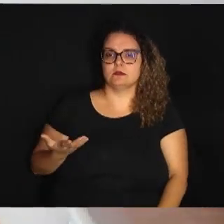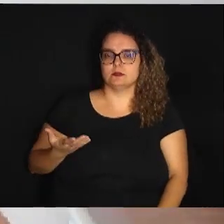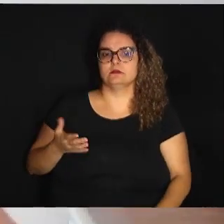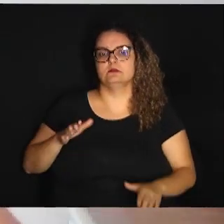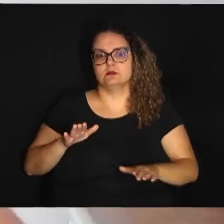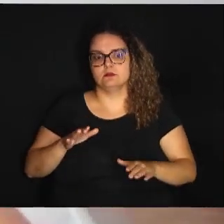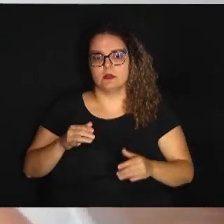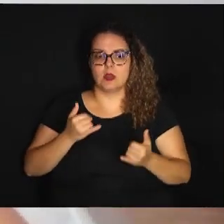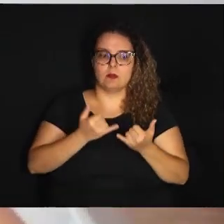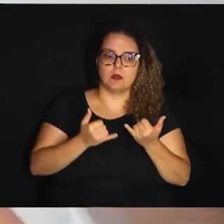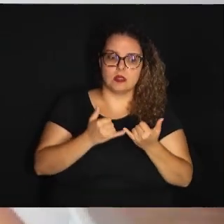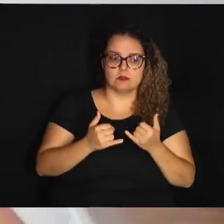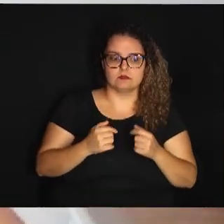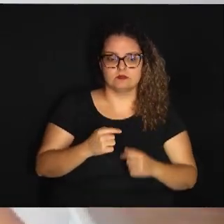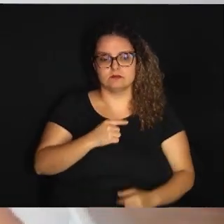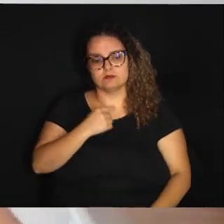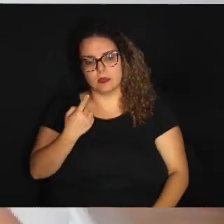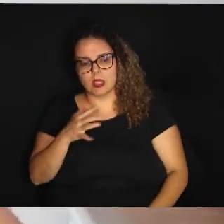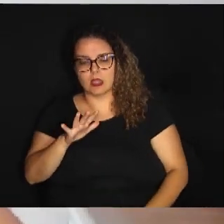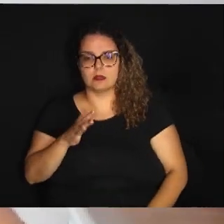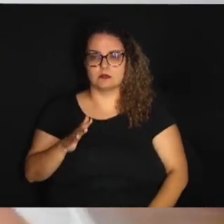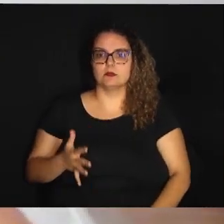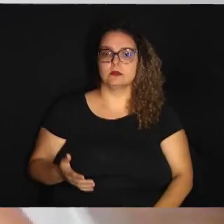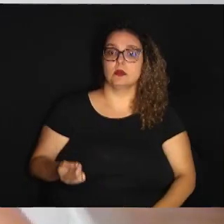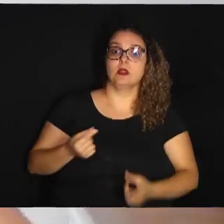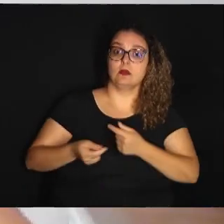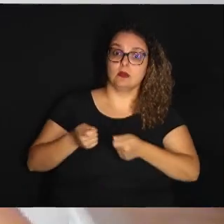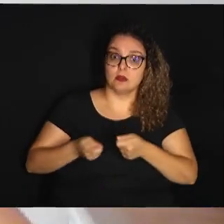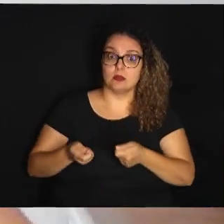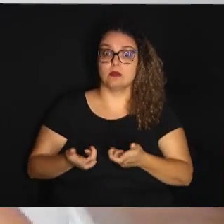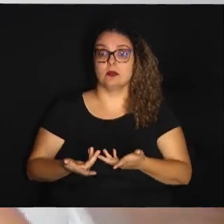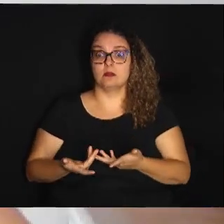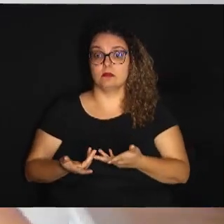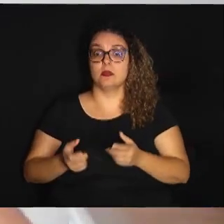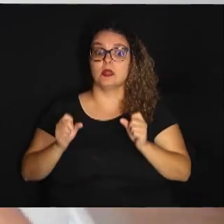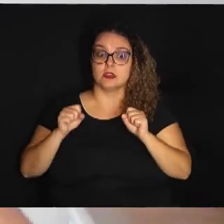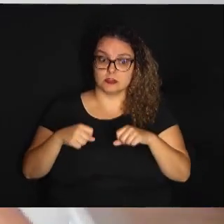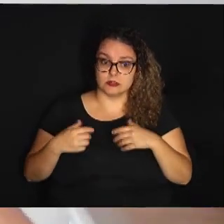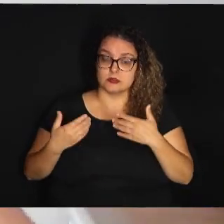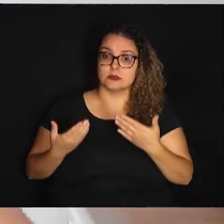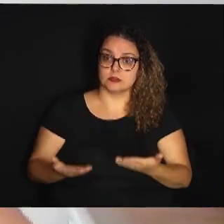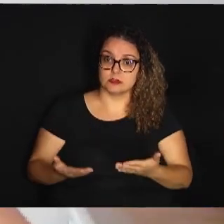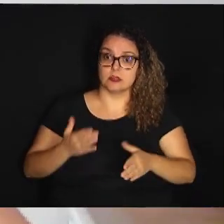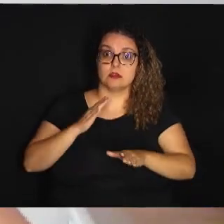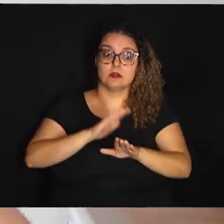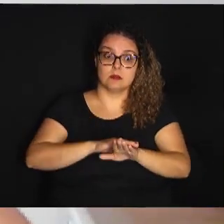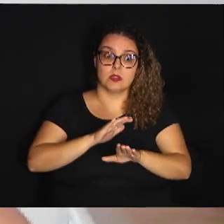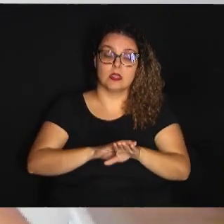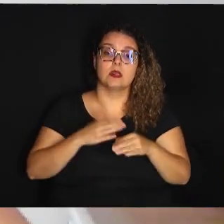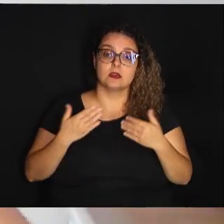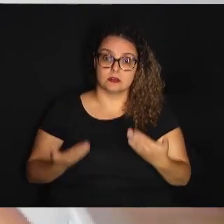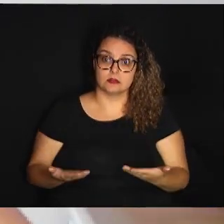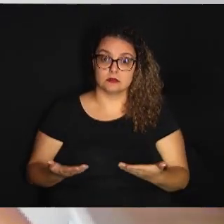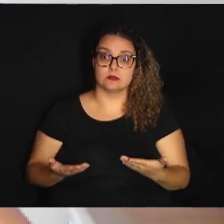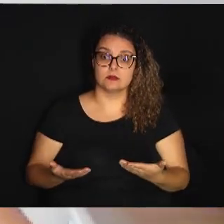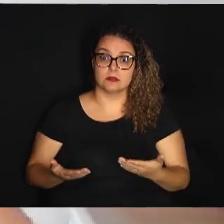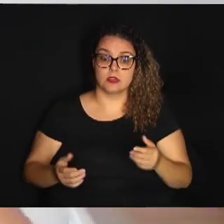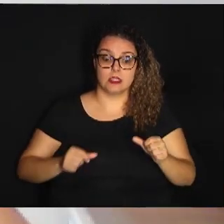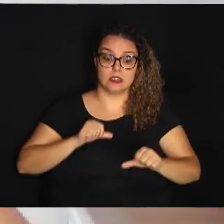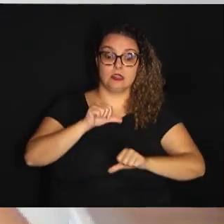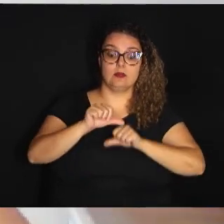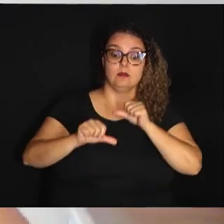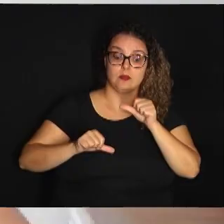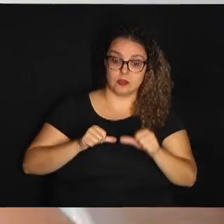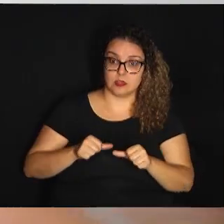algo tão imediato, mas é algo que a médio e longo prazo traz uma economia financeira, sim, para aquela